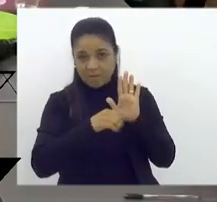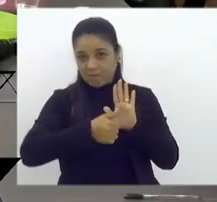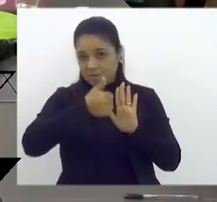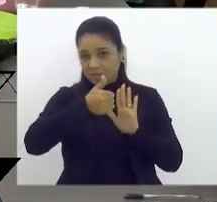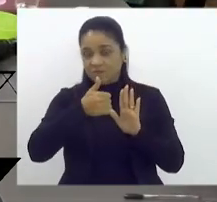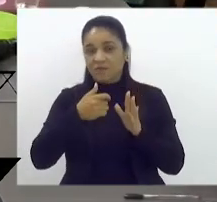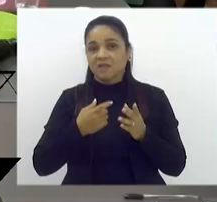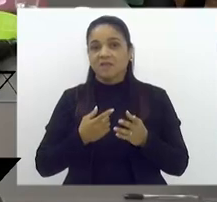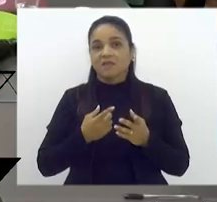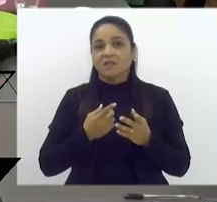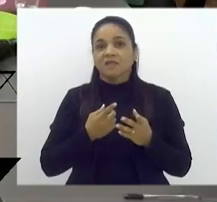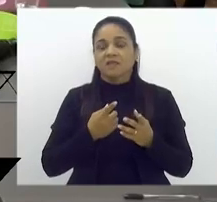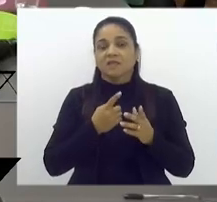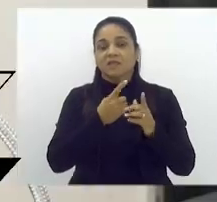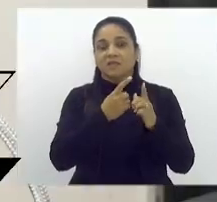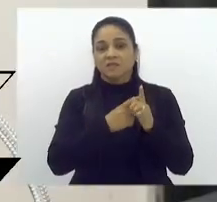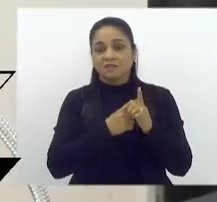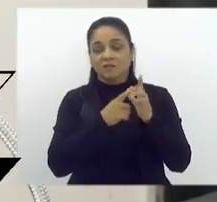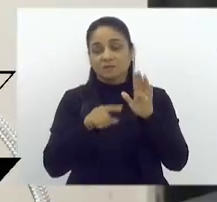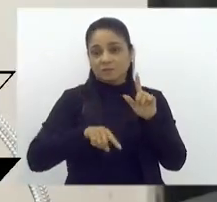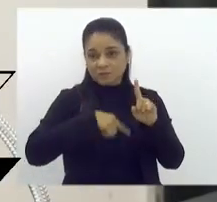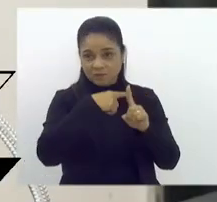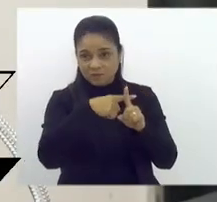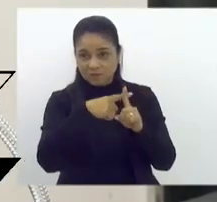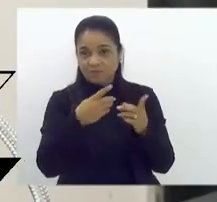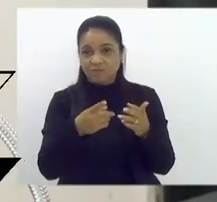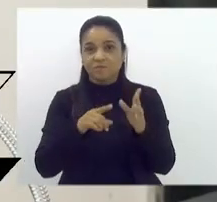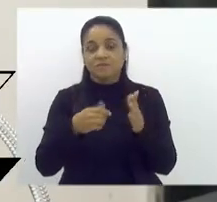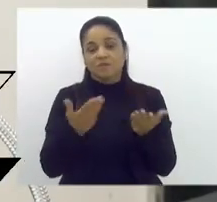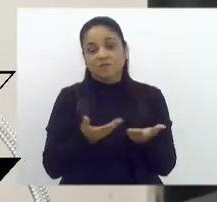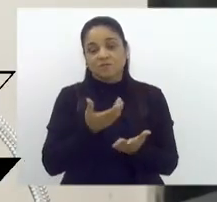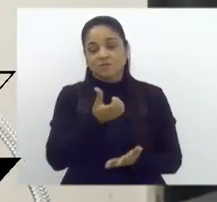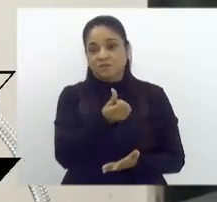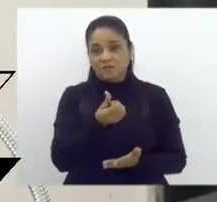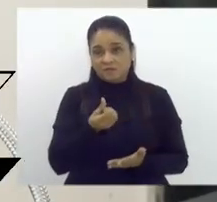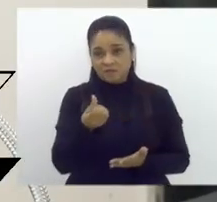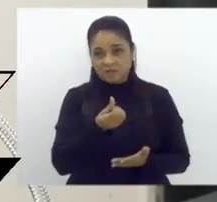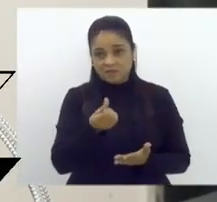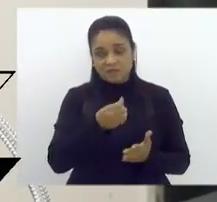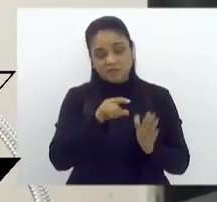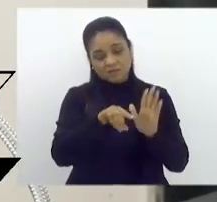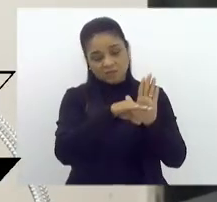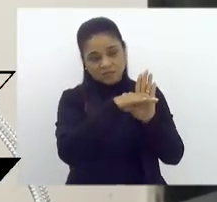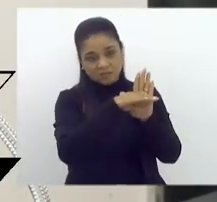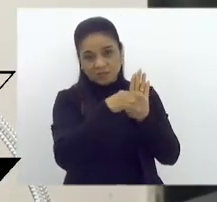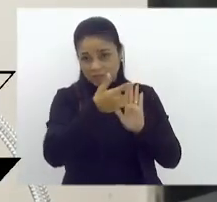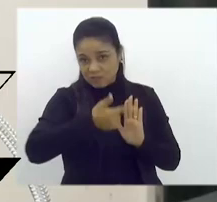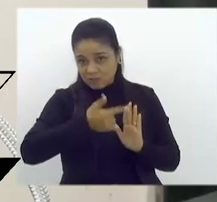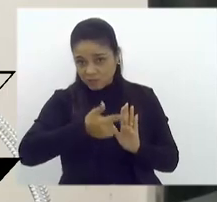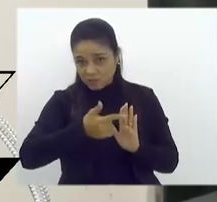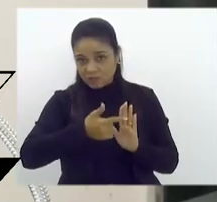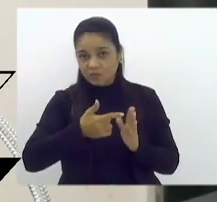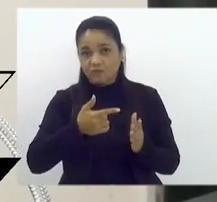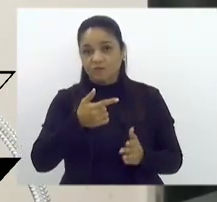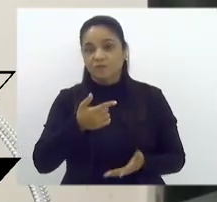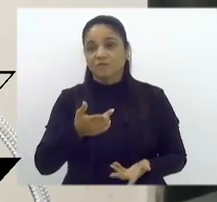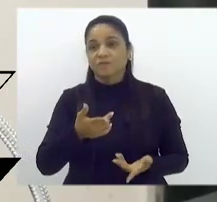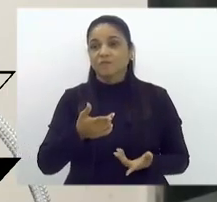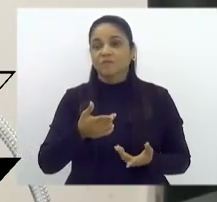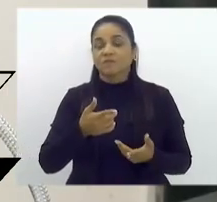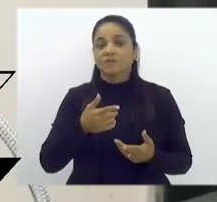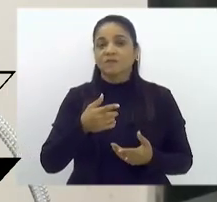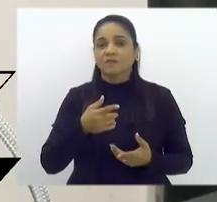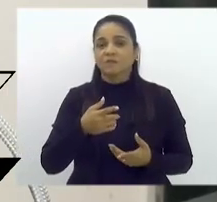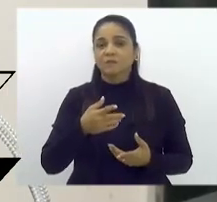na próxima sessão. E o que seria o 76 da pauta hoje vira o segundo da pauta da próxima sessão. A deputada Verônica...